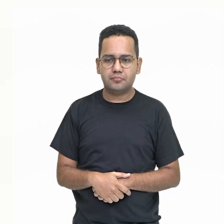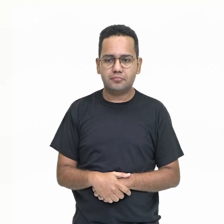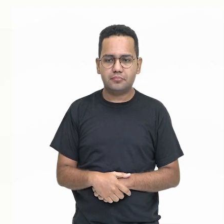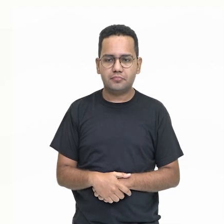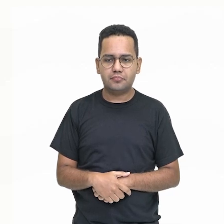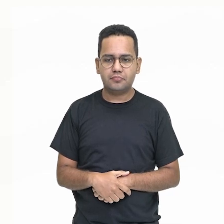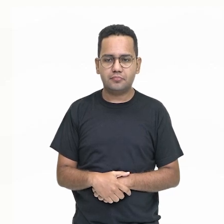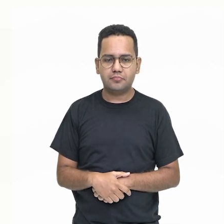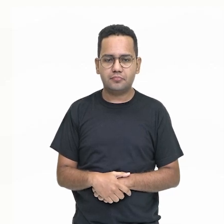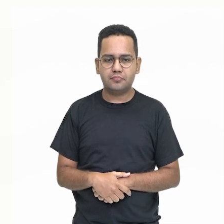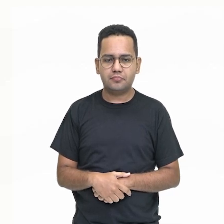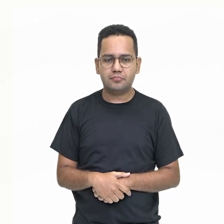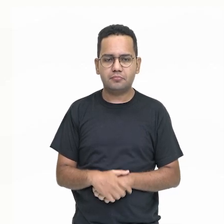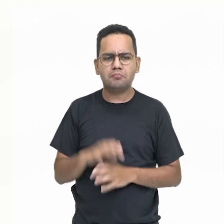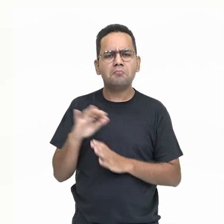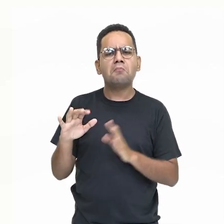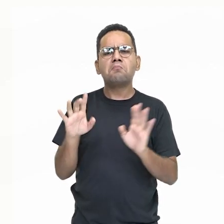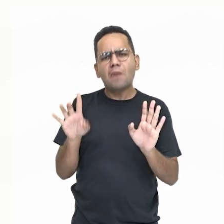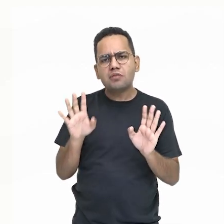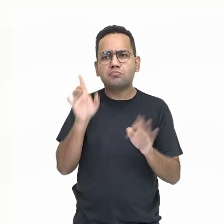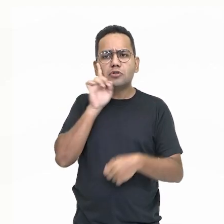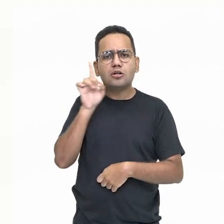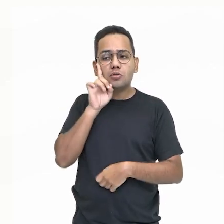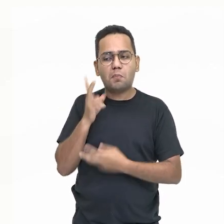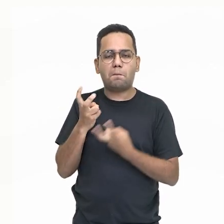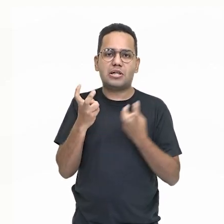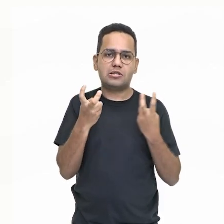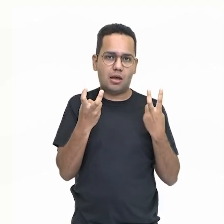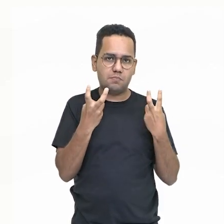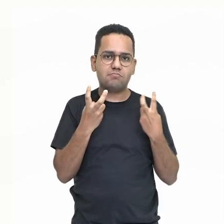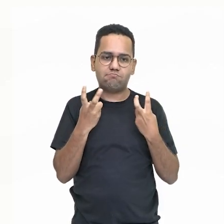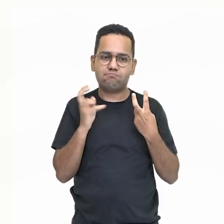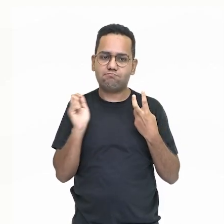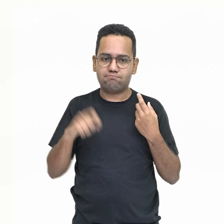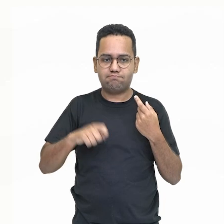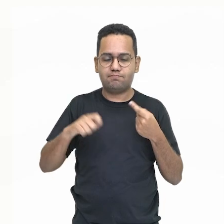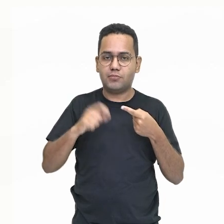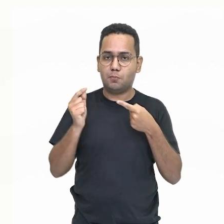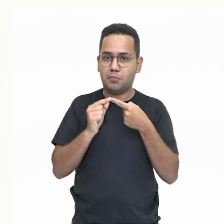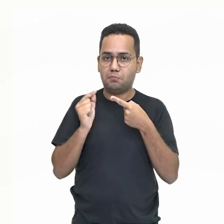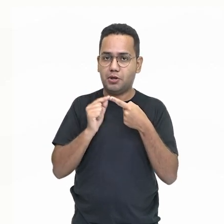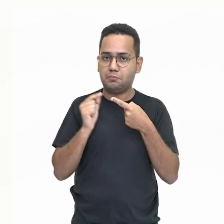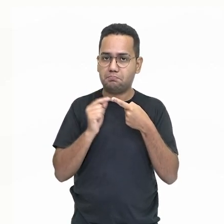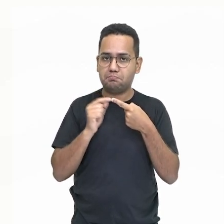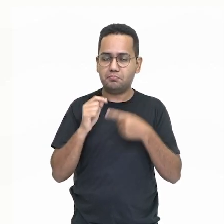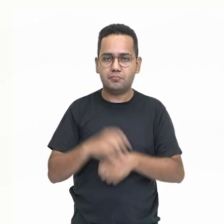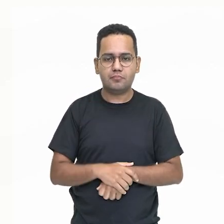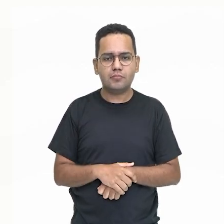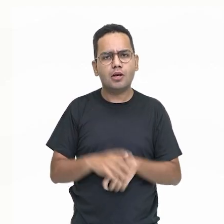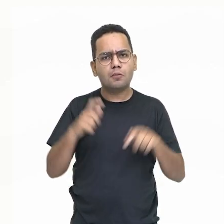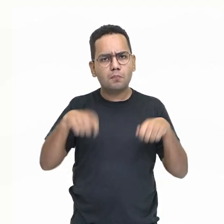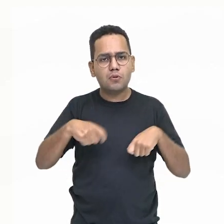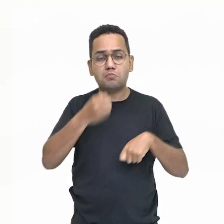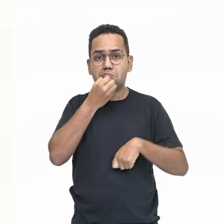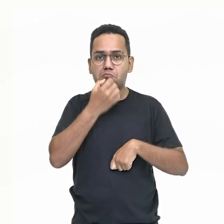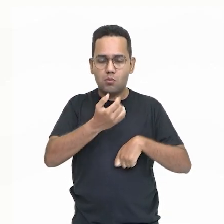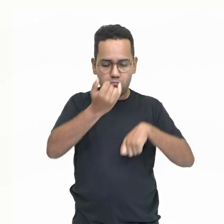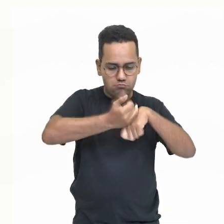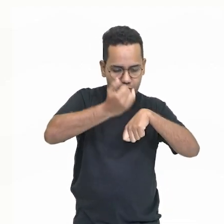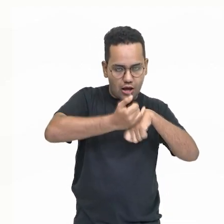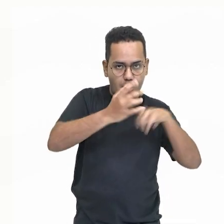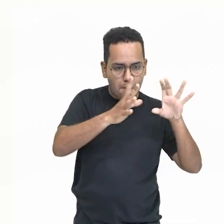encontramos várias aplicações da condução térmica, tanto dos bons condutores